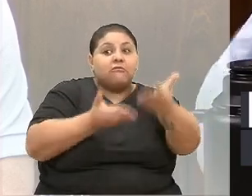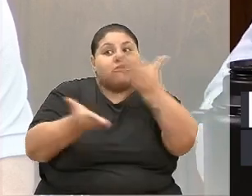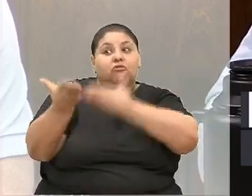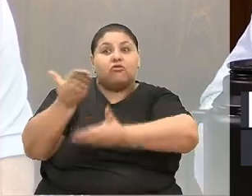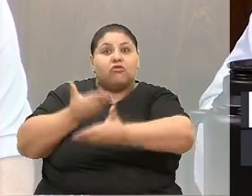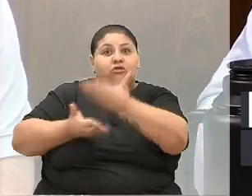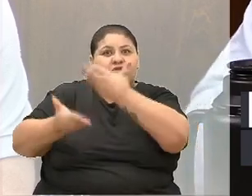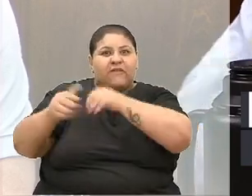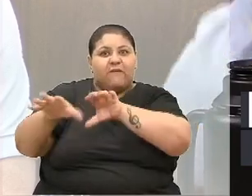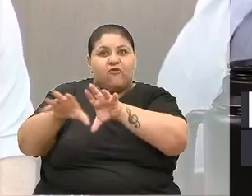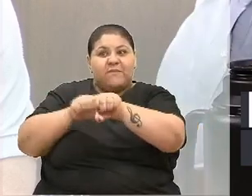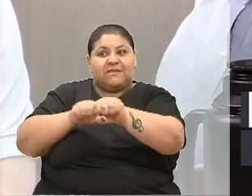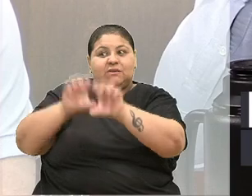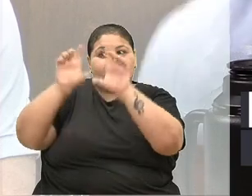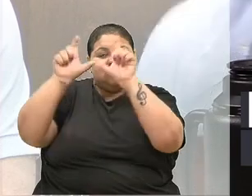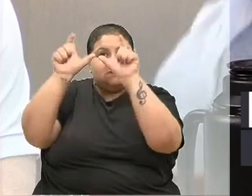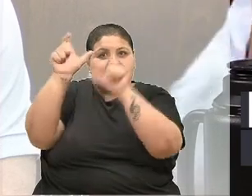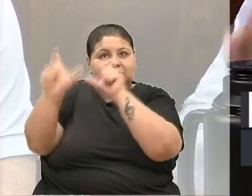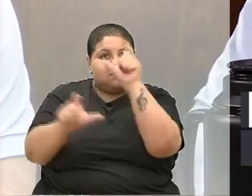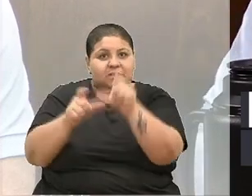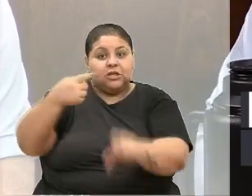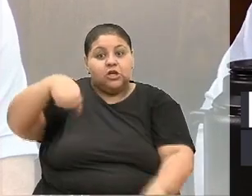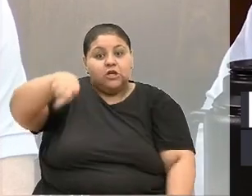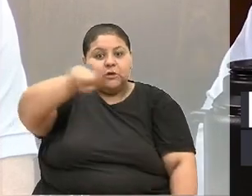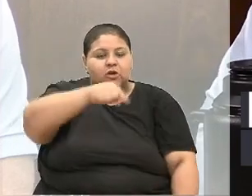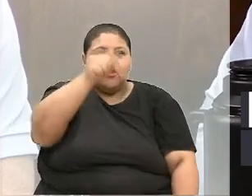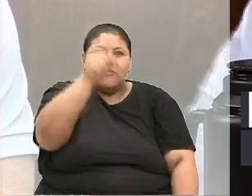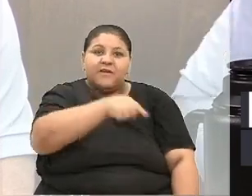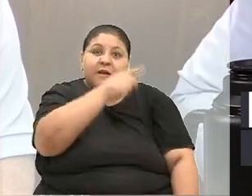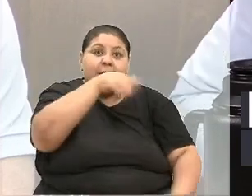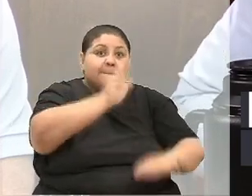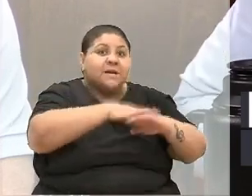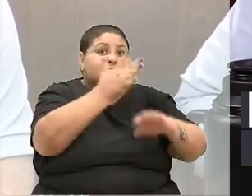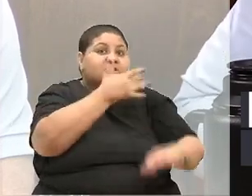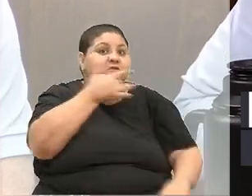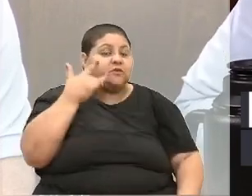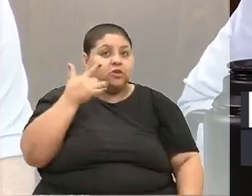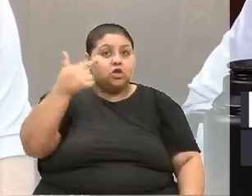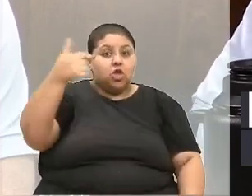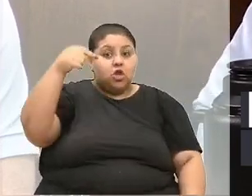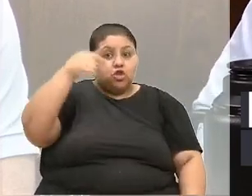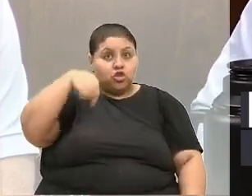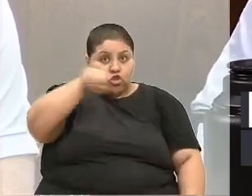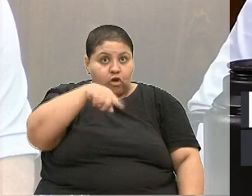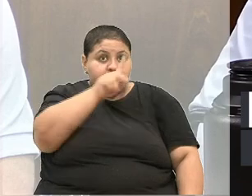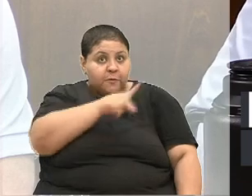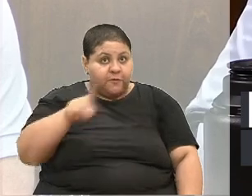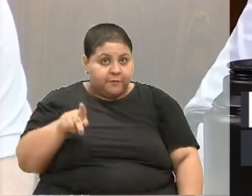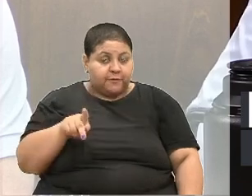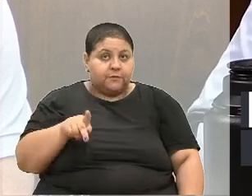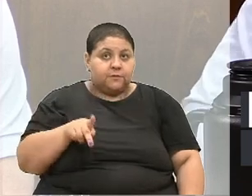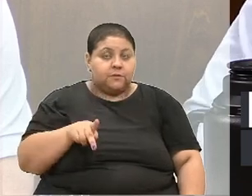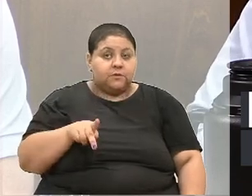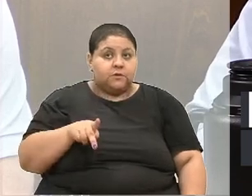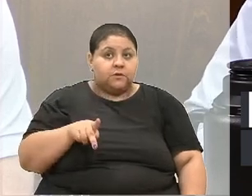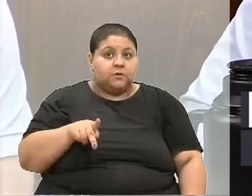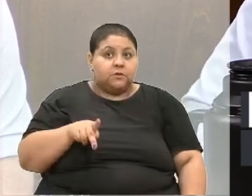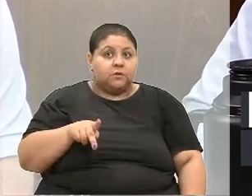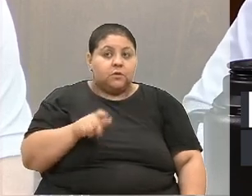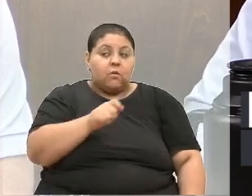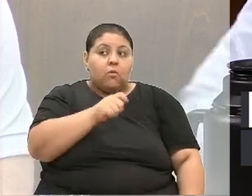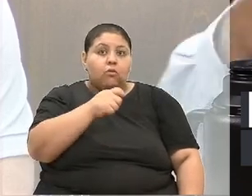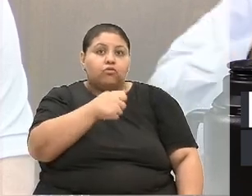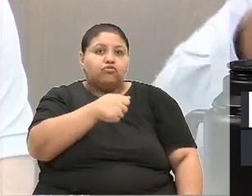formação cidadã, para nós proibir é mais fácil, digo para nós professores, do que